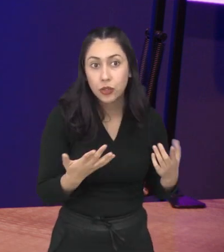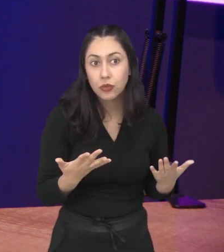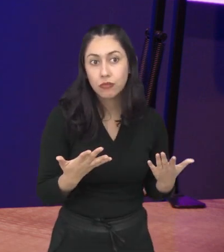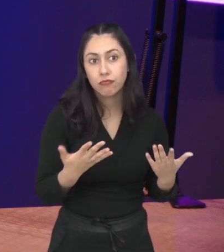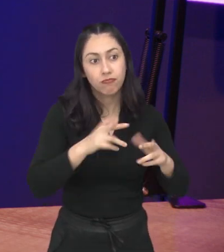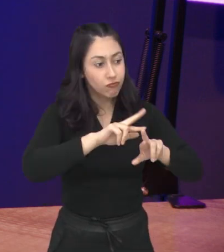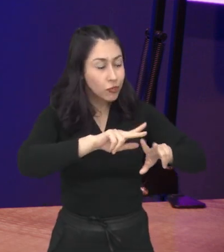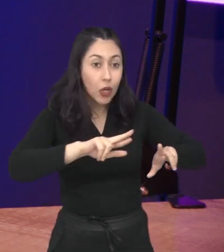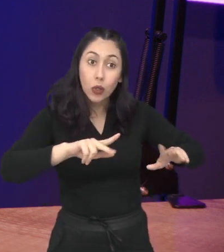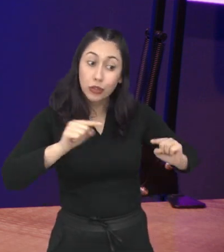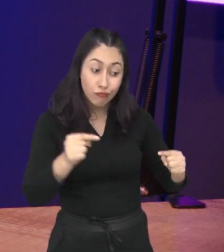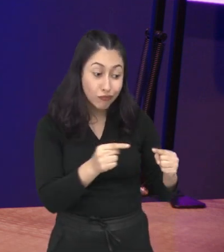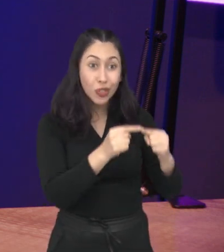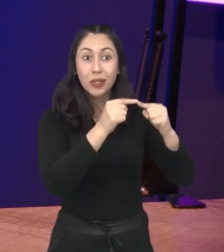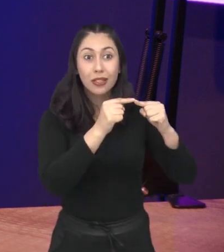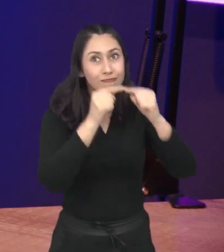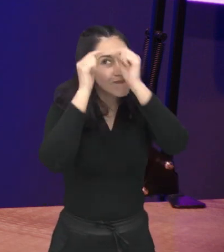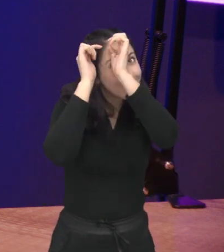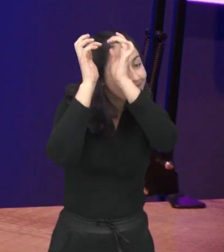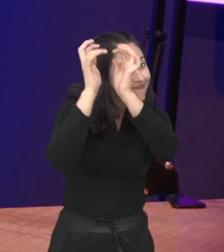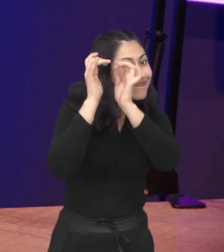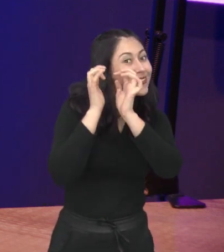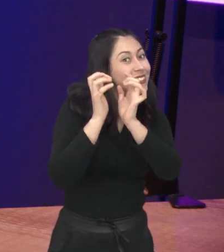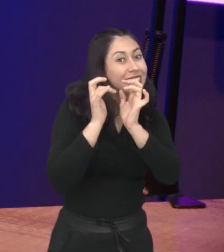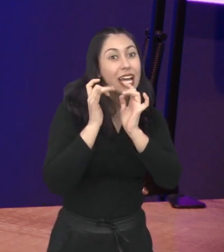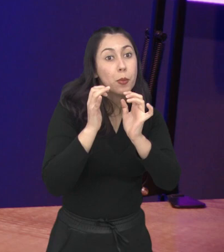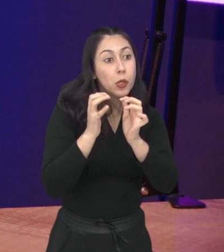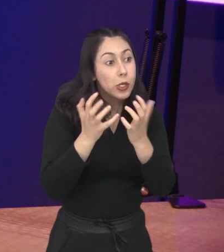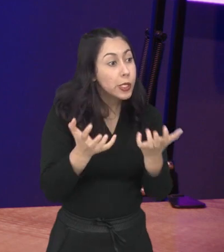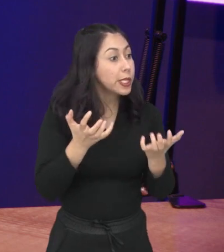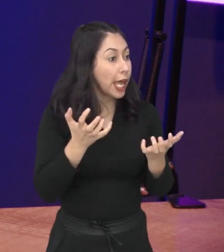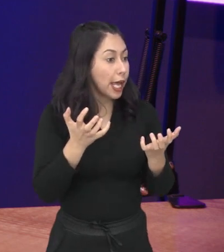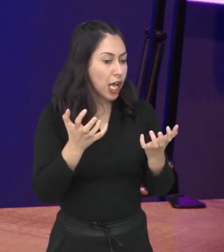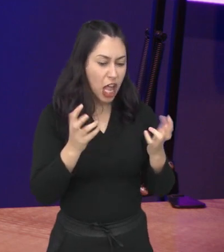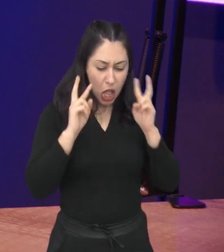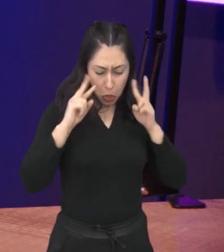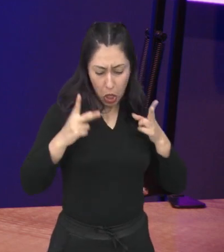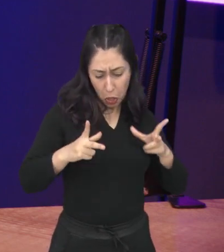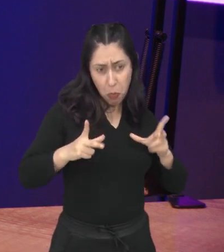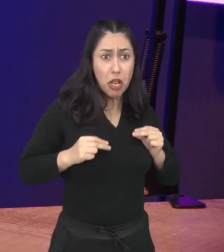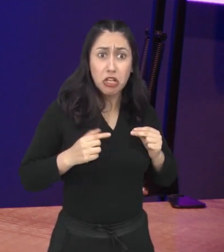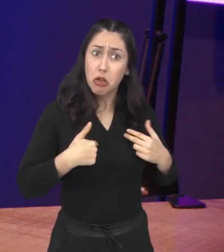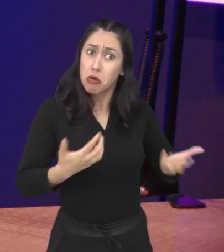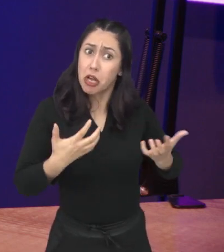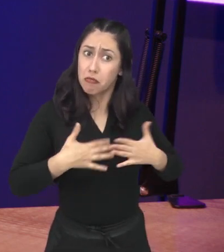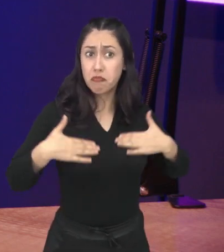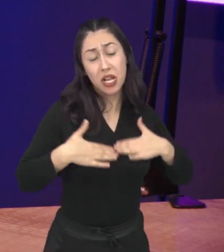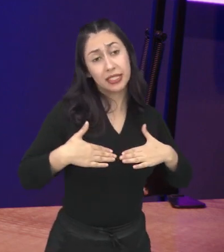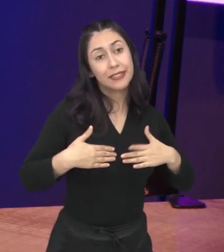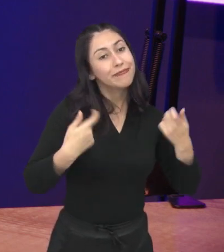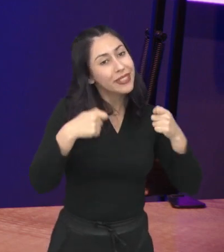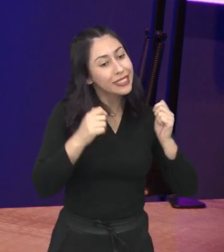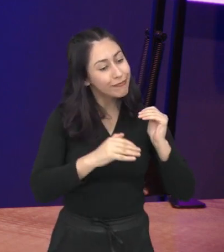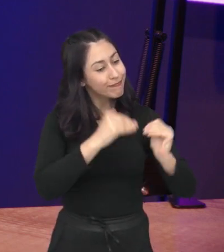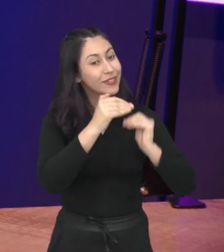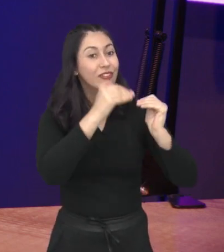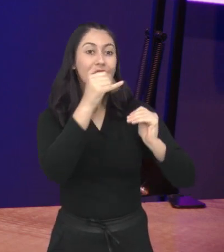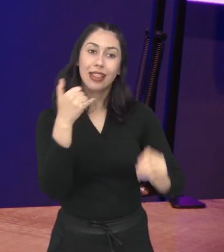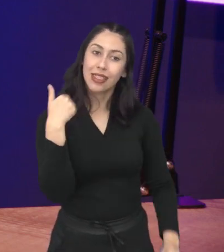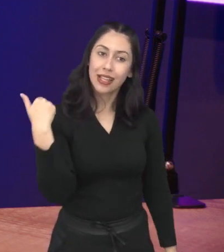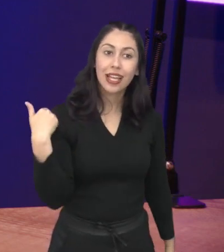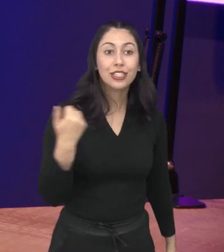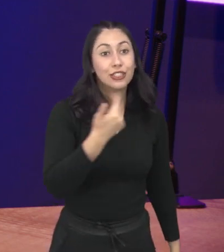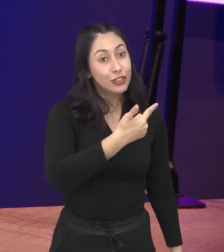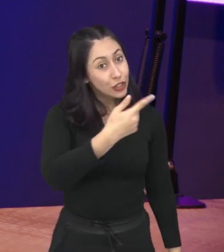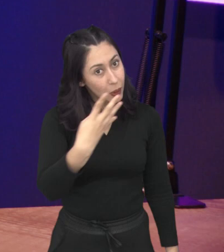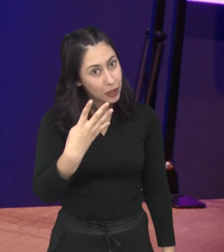relação sexual. Então, essas coisas estão ligadas a essa parte do cérebro, então, que precisa se desenvolver ainda até os 24 anos. Então, para a